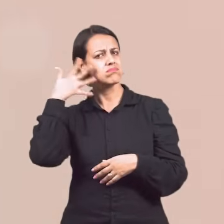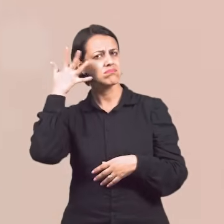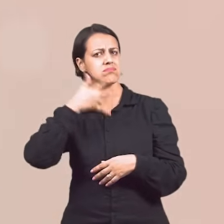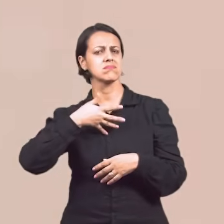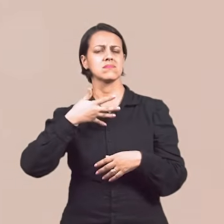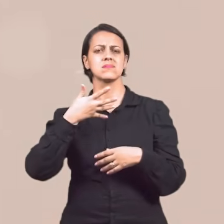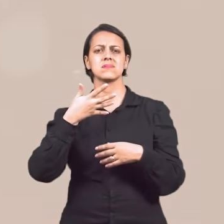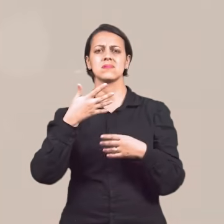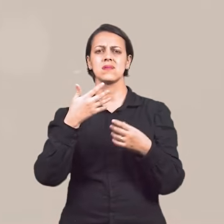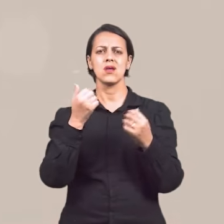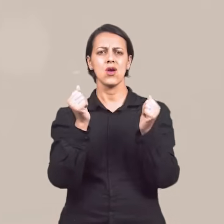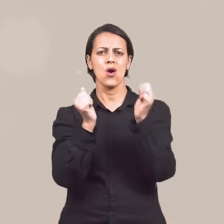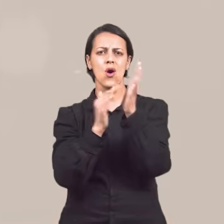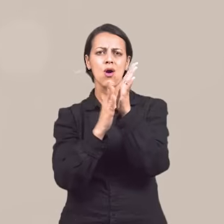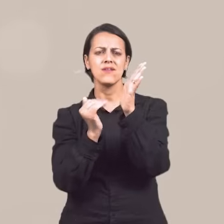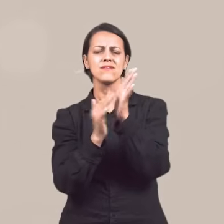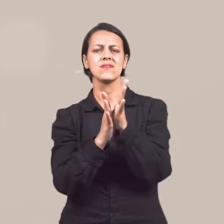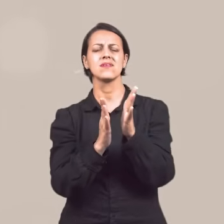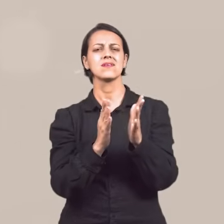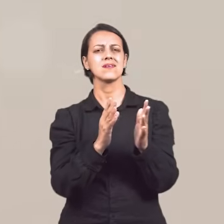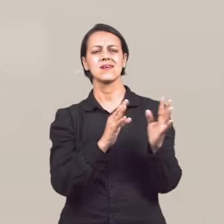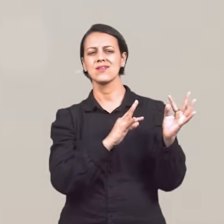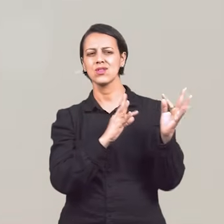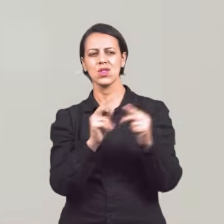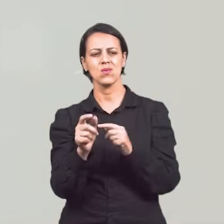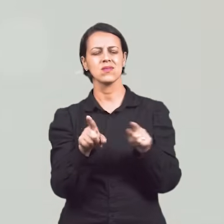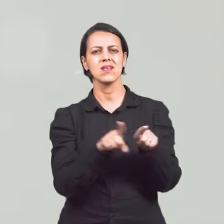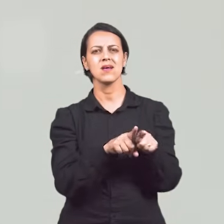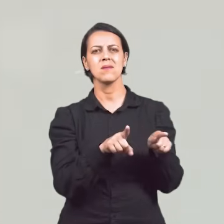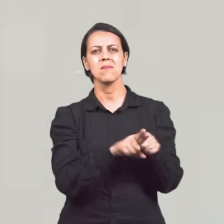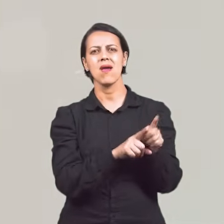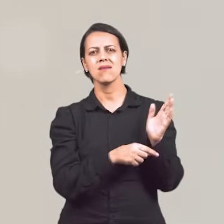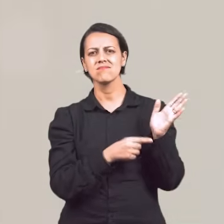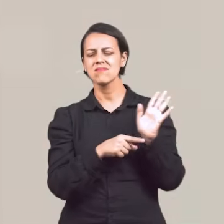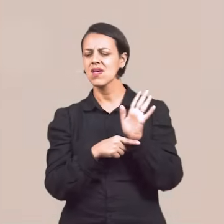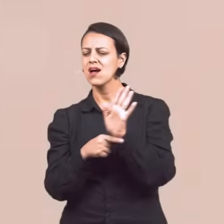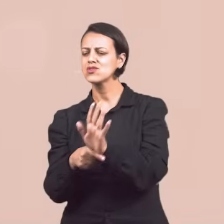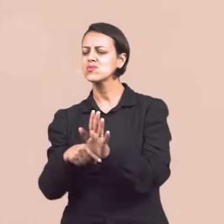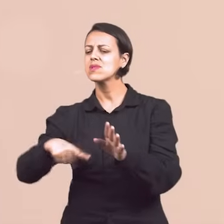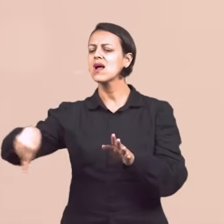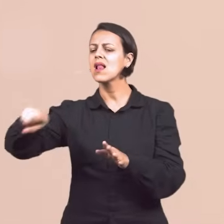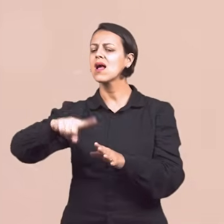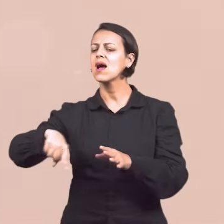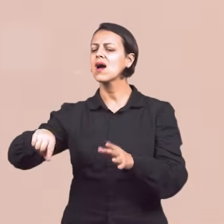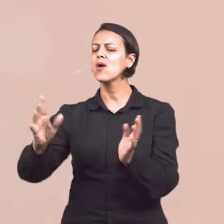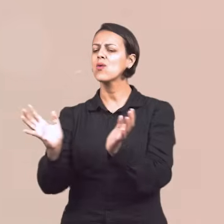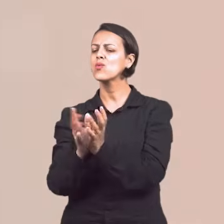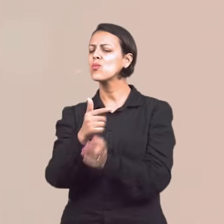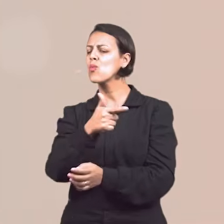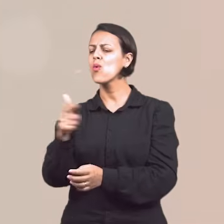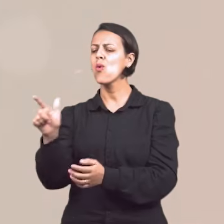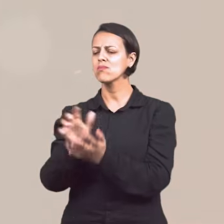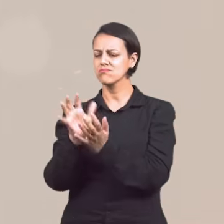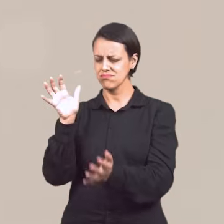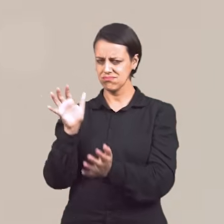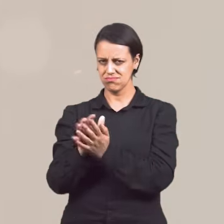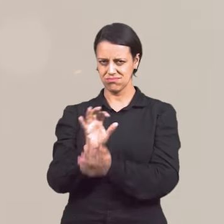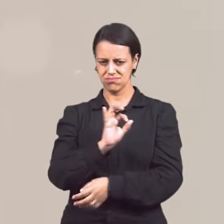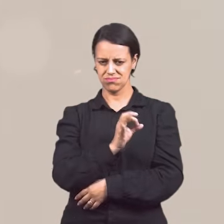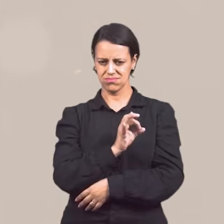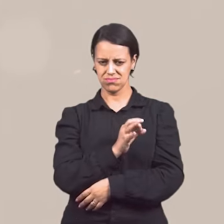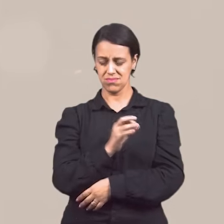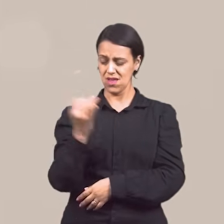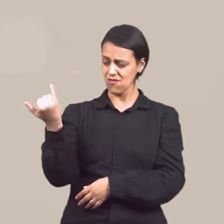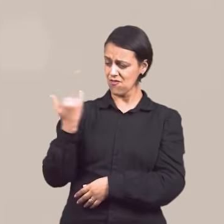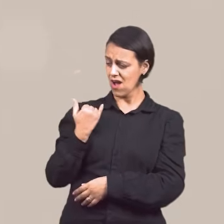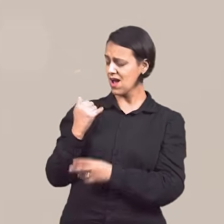nos falar, senhor Paulo? O senhor Paulo, ele faz parte do nosso trabalho de idosos, leva a palavra, ele ora, ele glorifica, ele